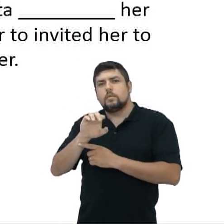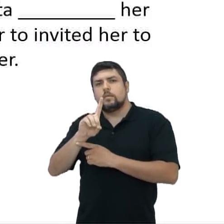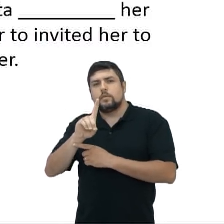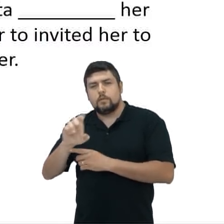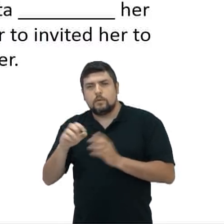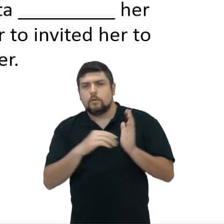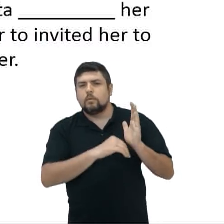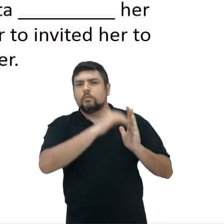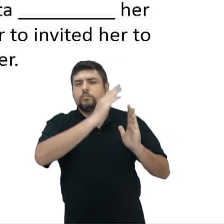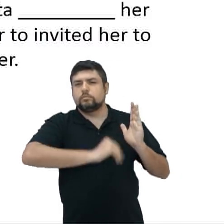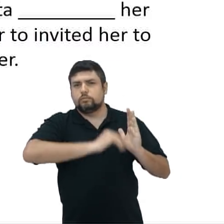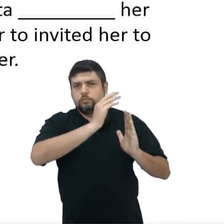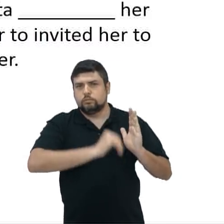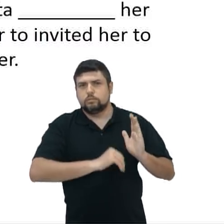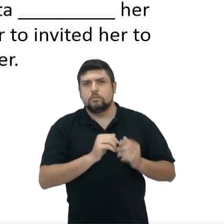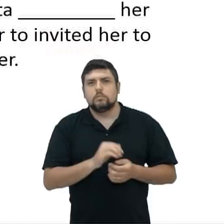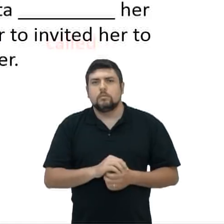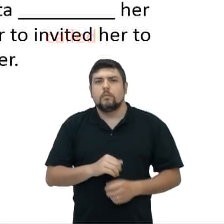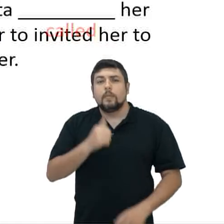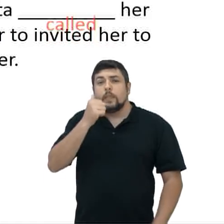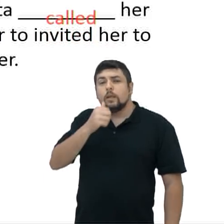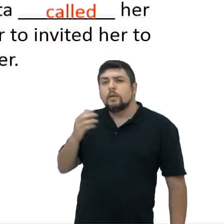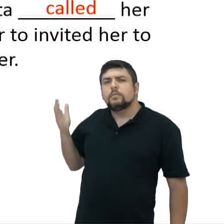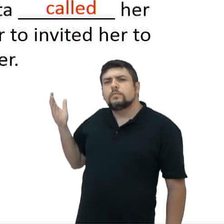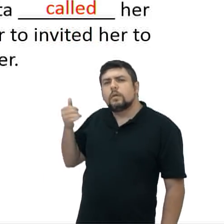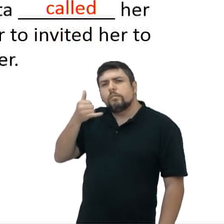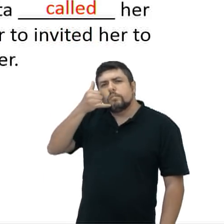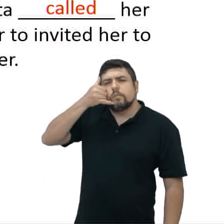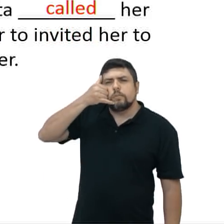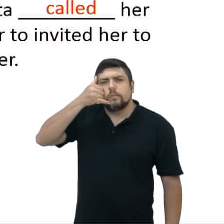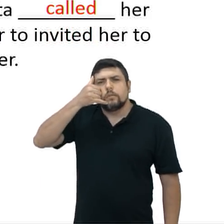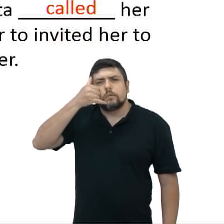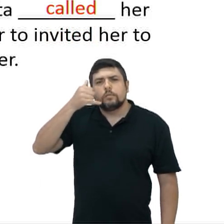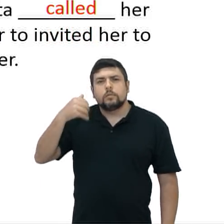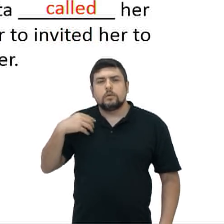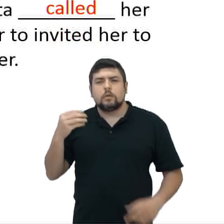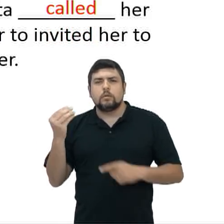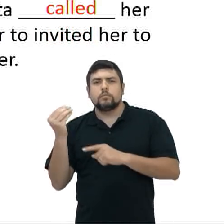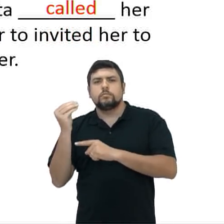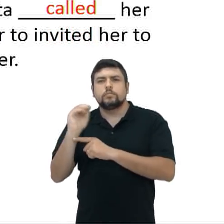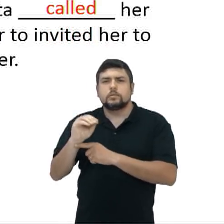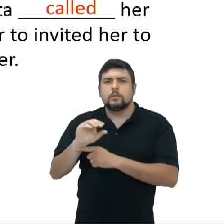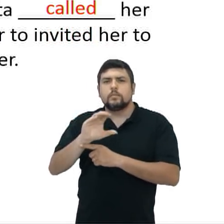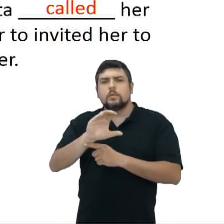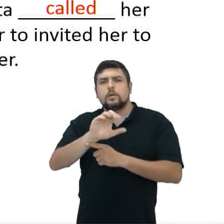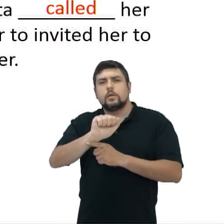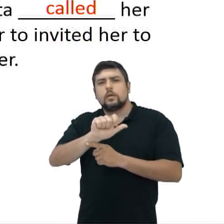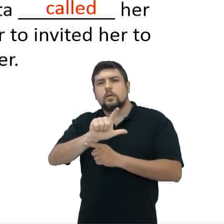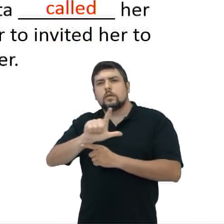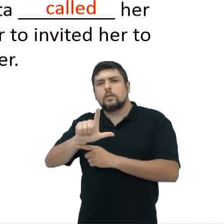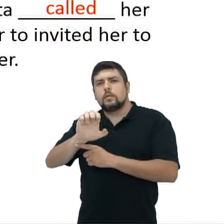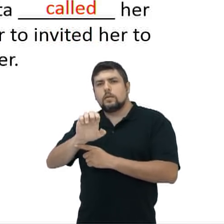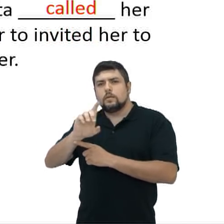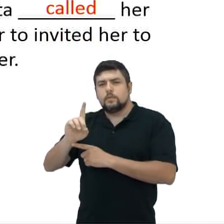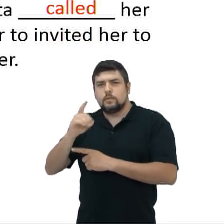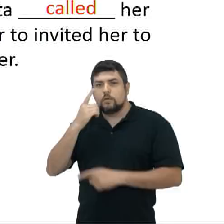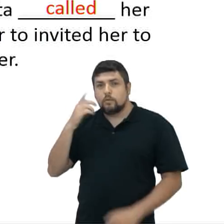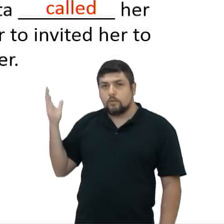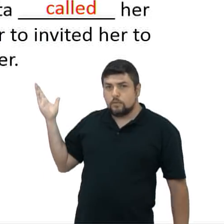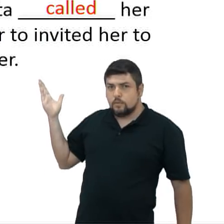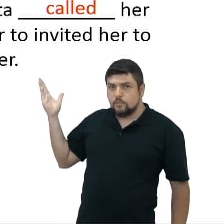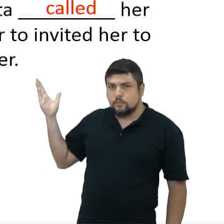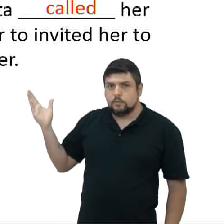this morning. E a Rita? O que você colocou na Rita? Eu coloquei colored. Ligou para a irmã, cuidado, olha aqui, um errinho